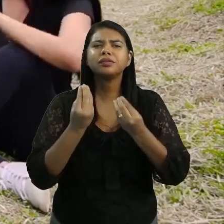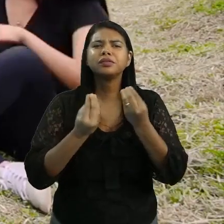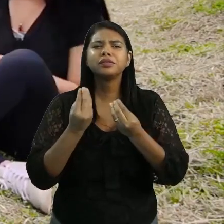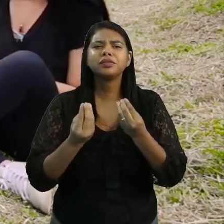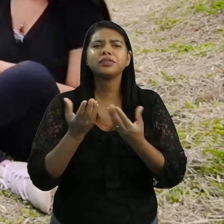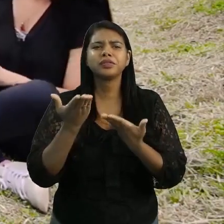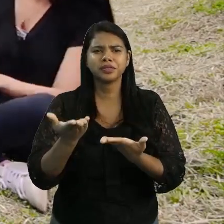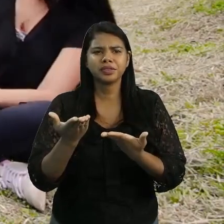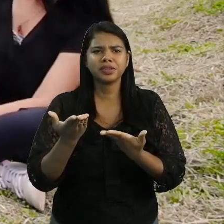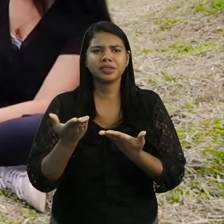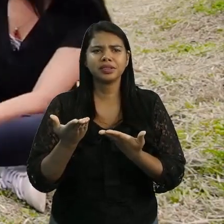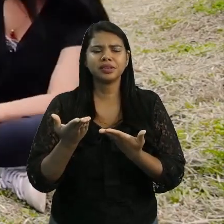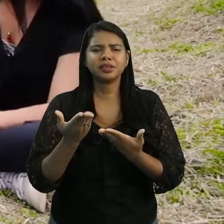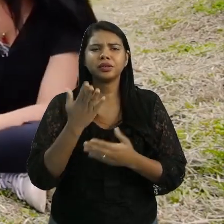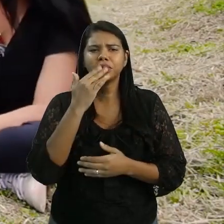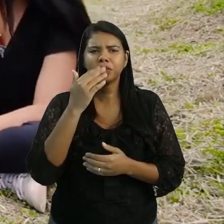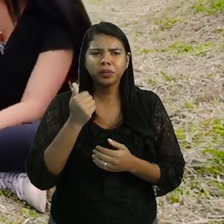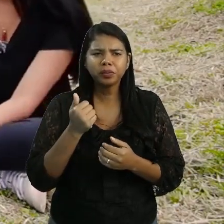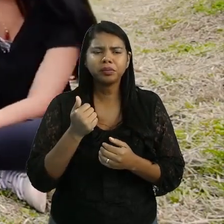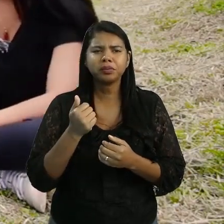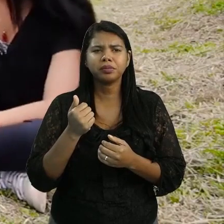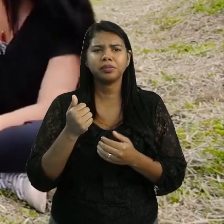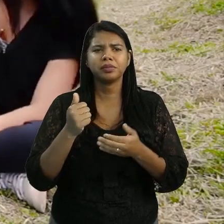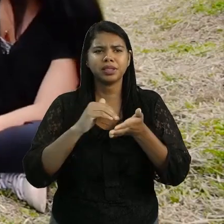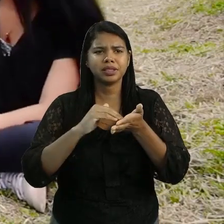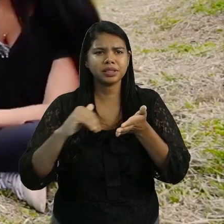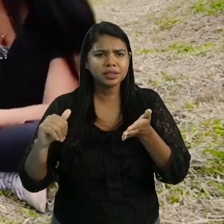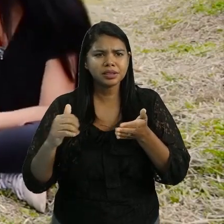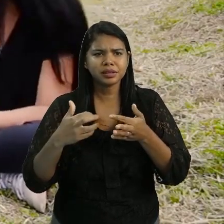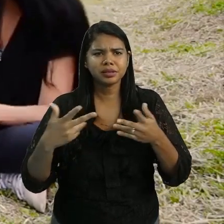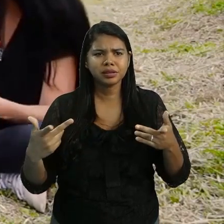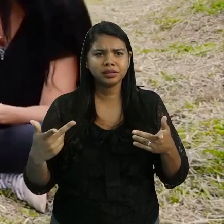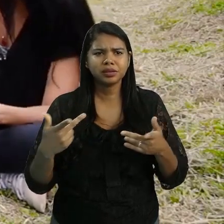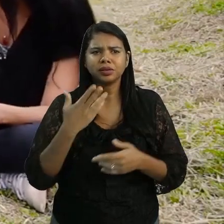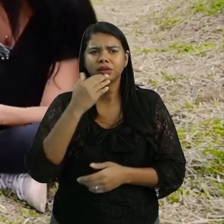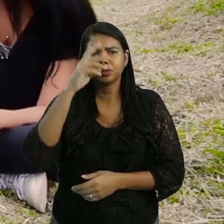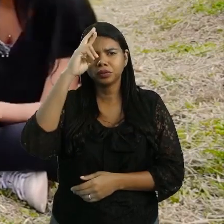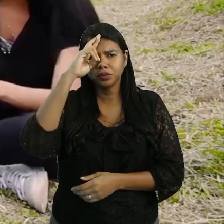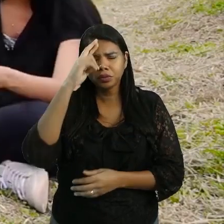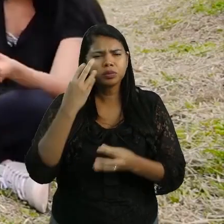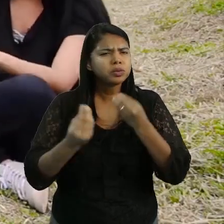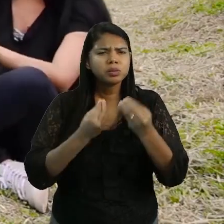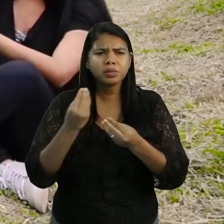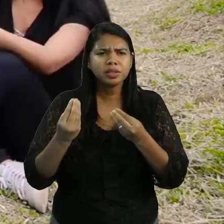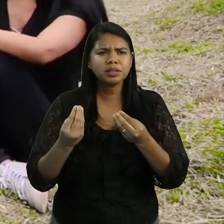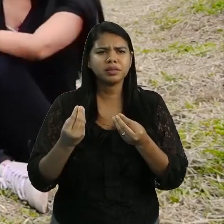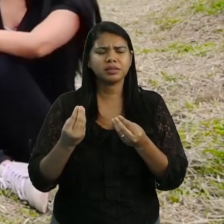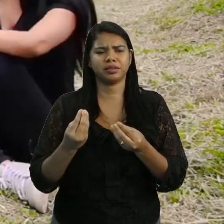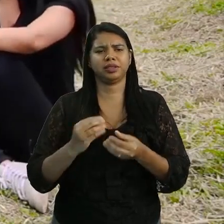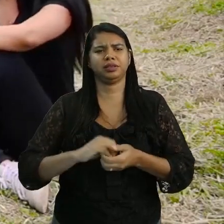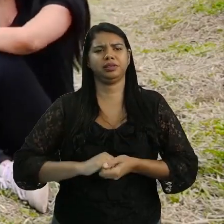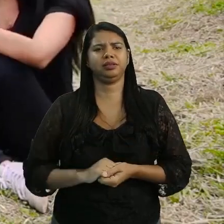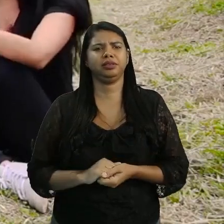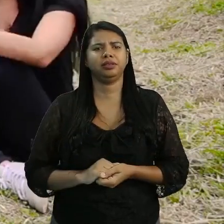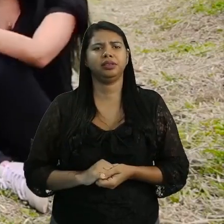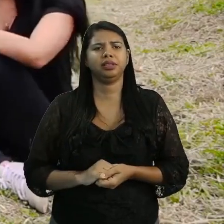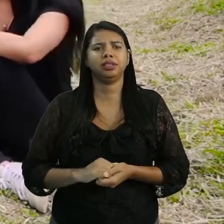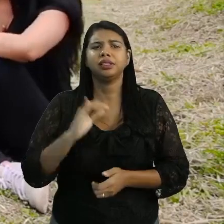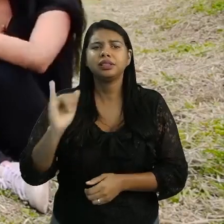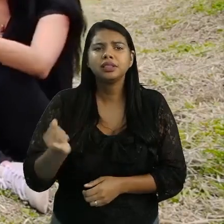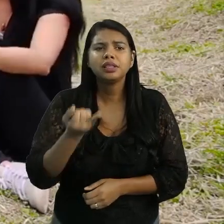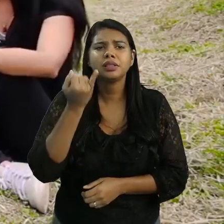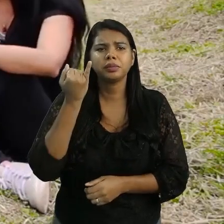mesmo já era vegetariano, mas chegando aqui o leque abriu muito mais, né, com relação à culinária.